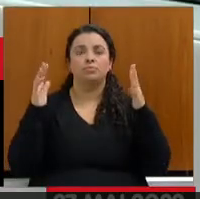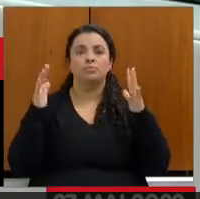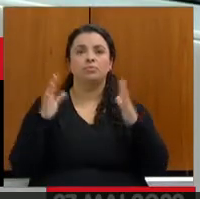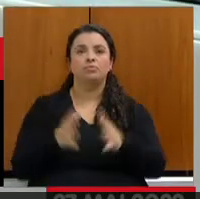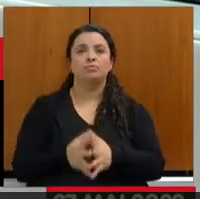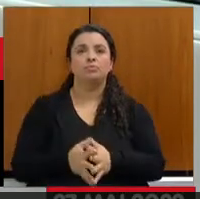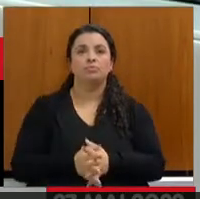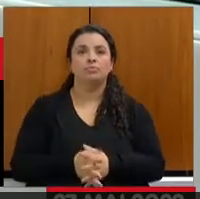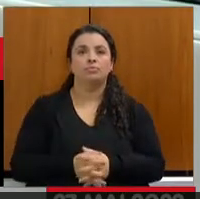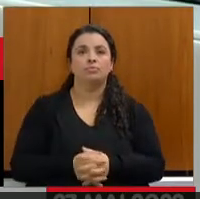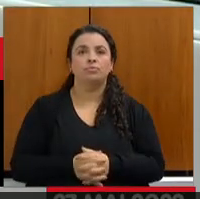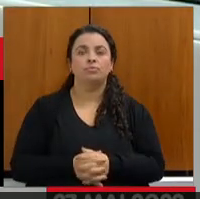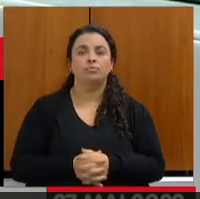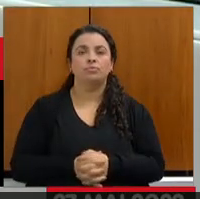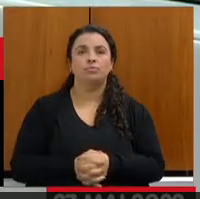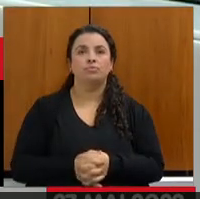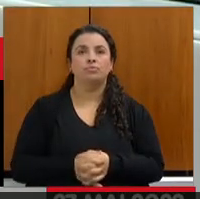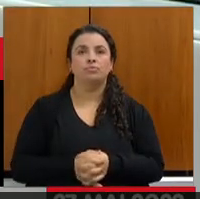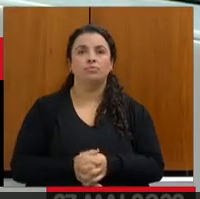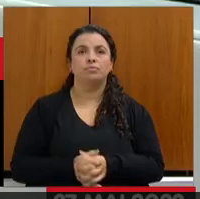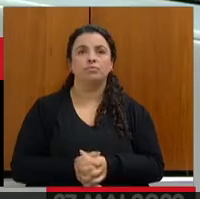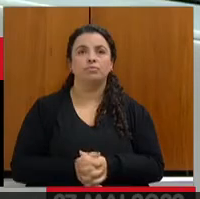E aí